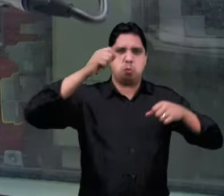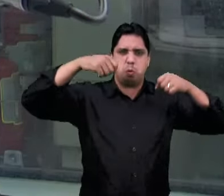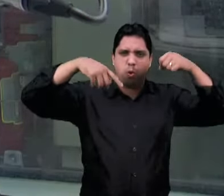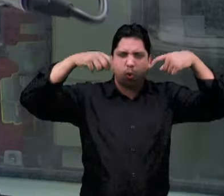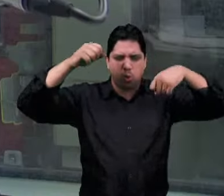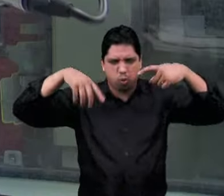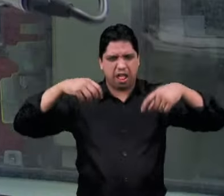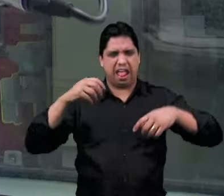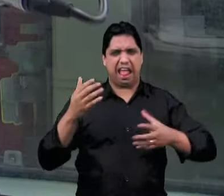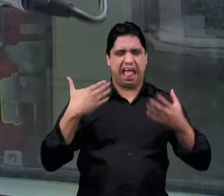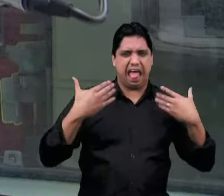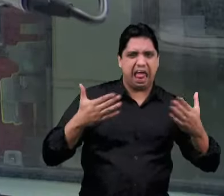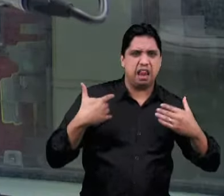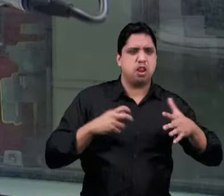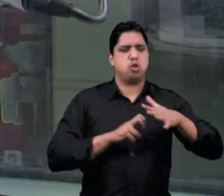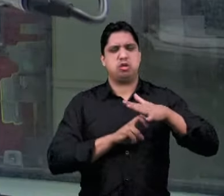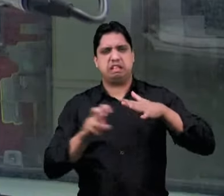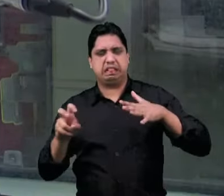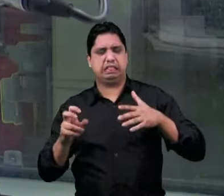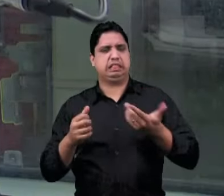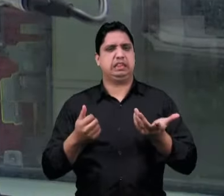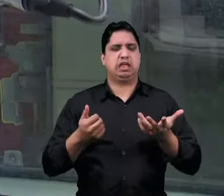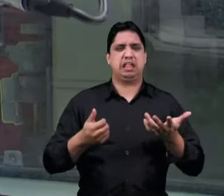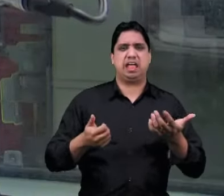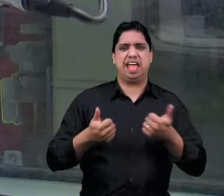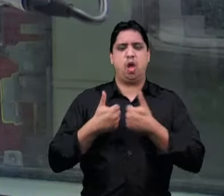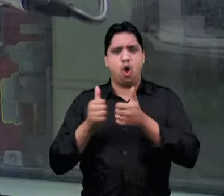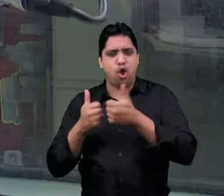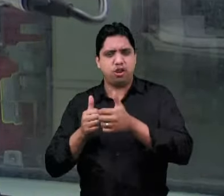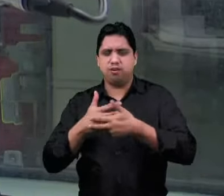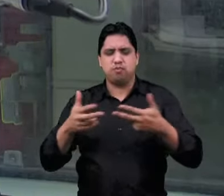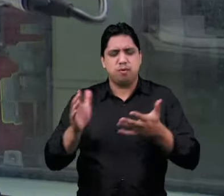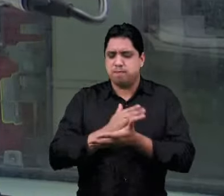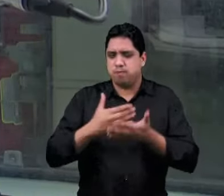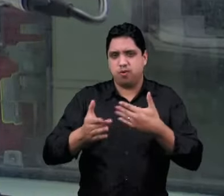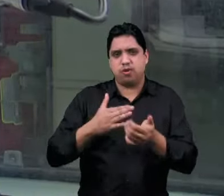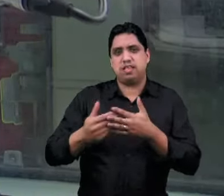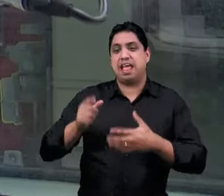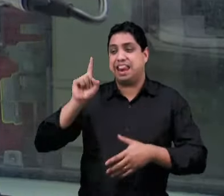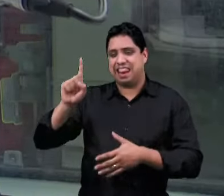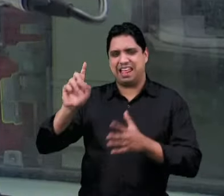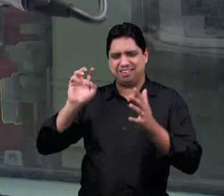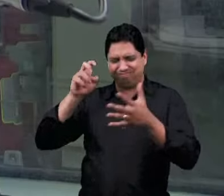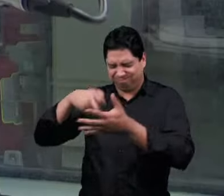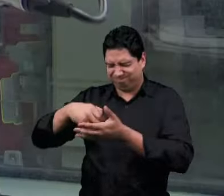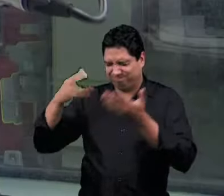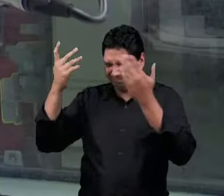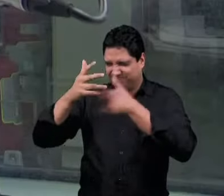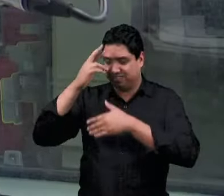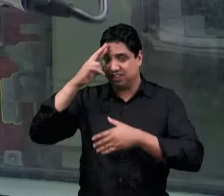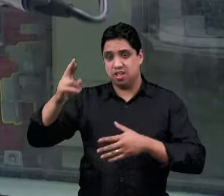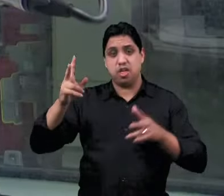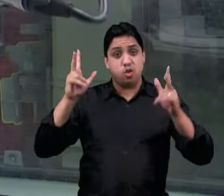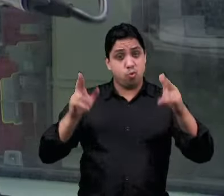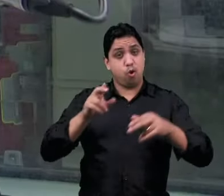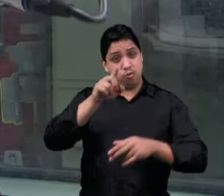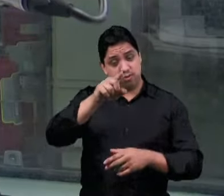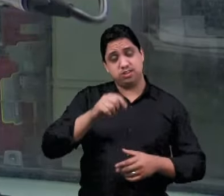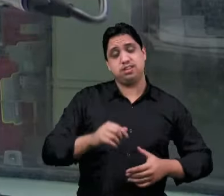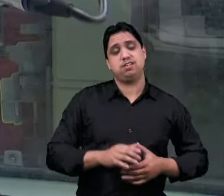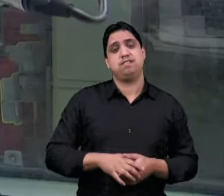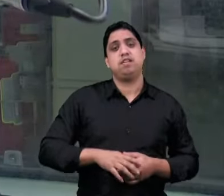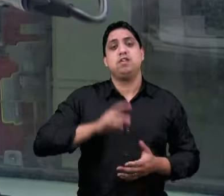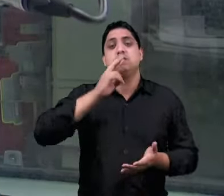calor, transporte, mas estão ali aos pés do Senhor, como os irmãos daqui. E o resultado